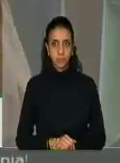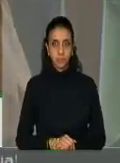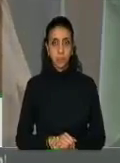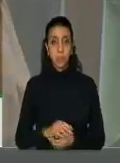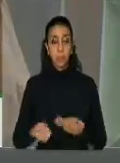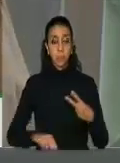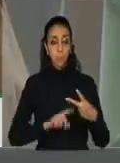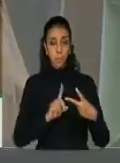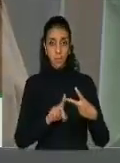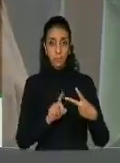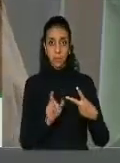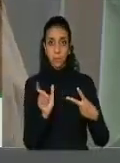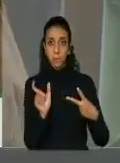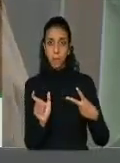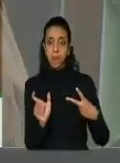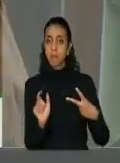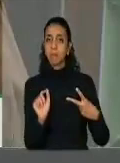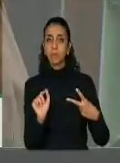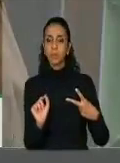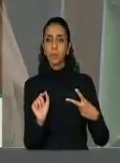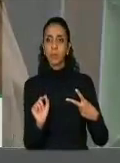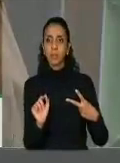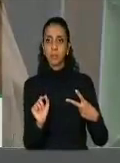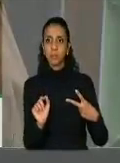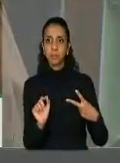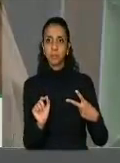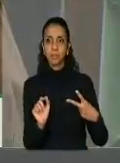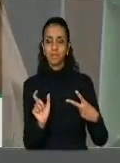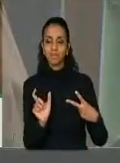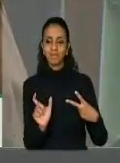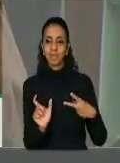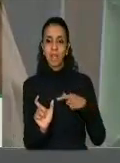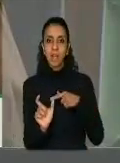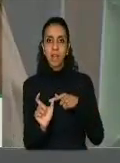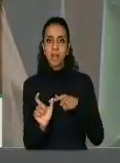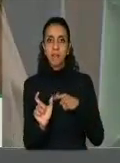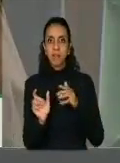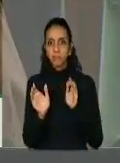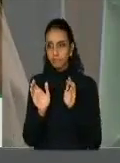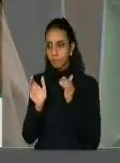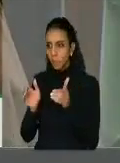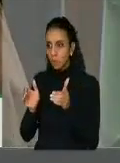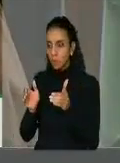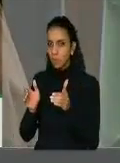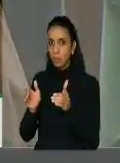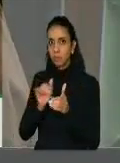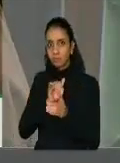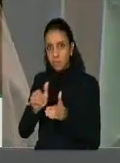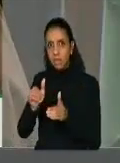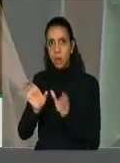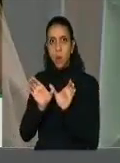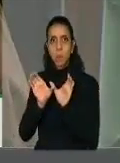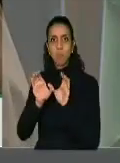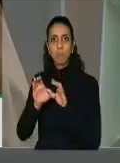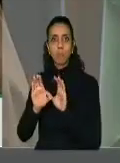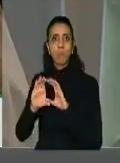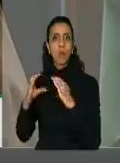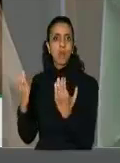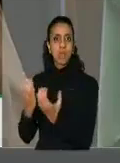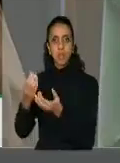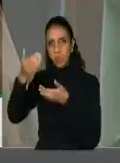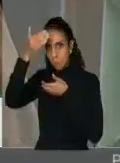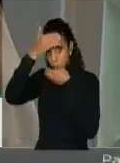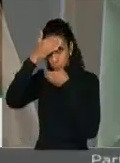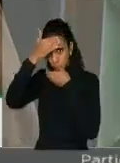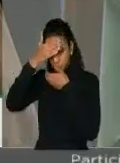E a segunda parte da minha palavra seria uma palavra para a comunidade muçulmana, que os mesmos